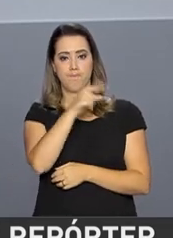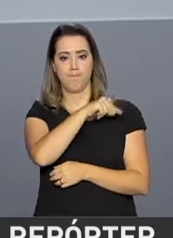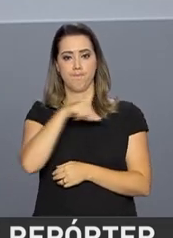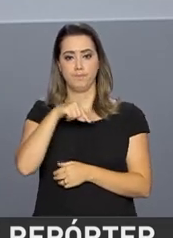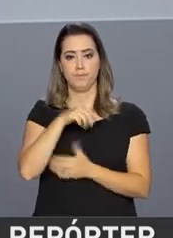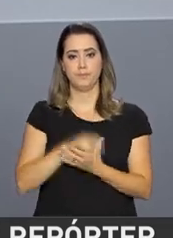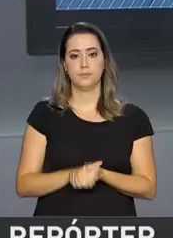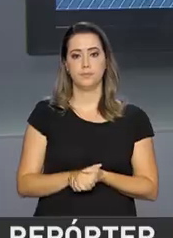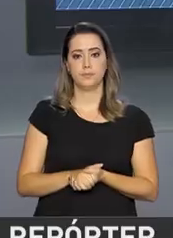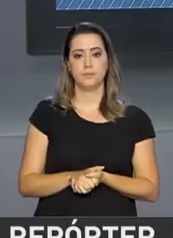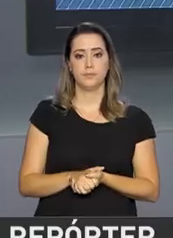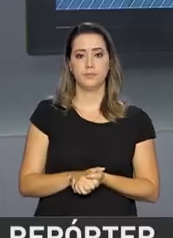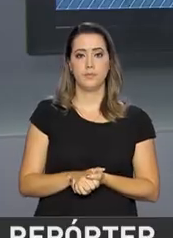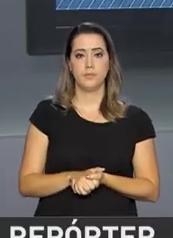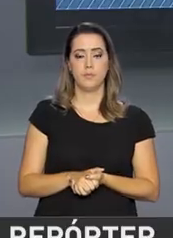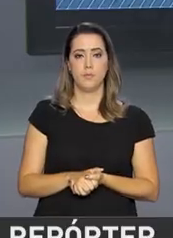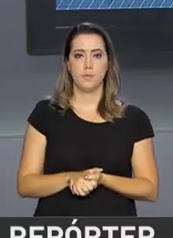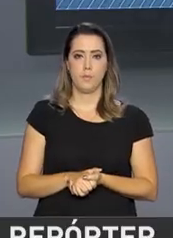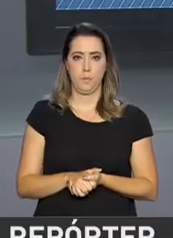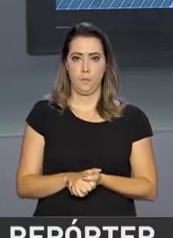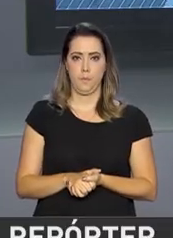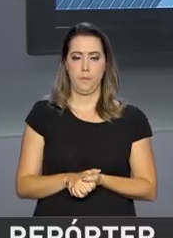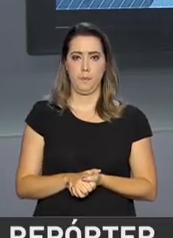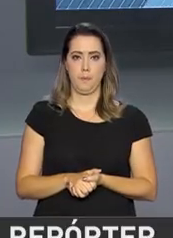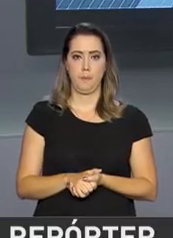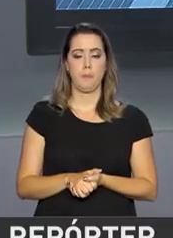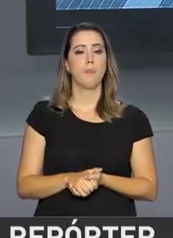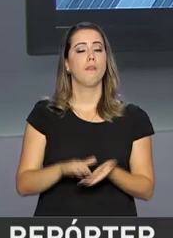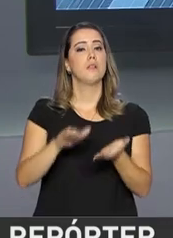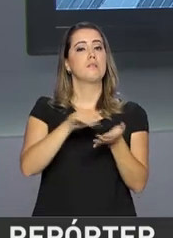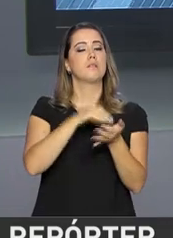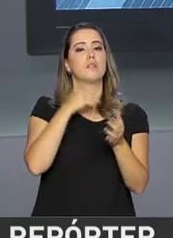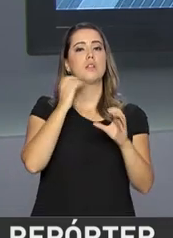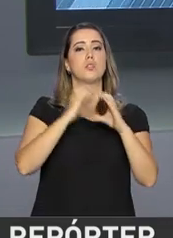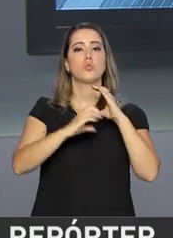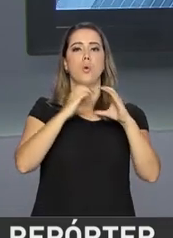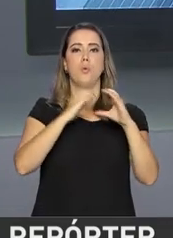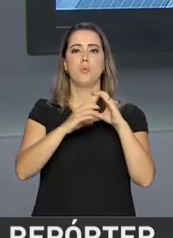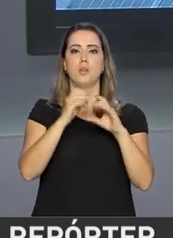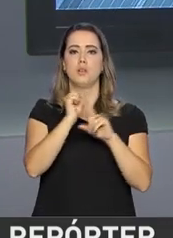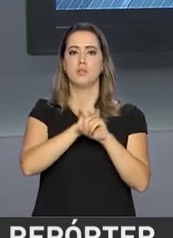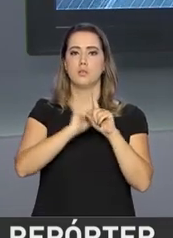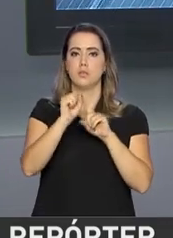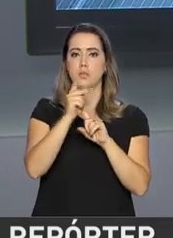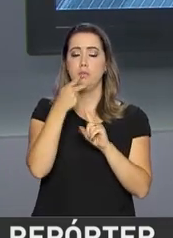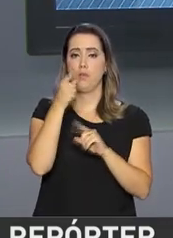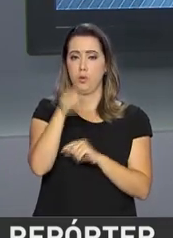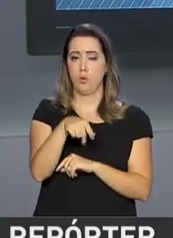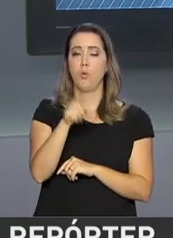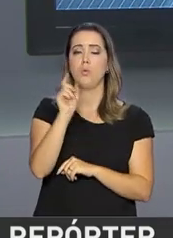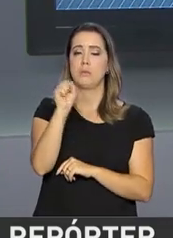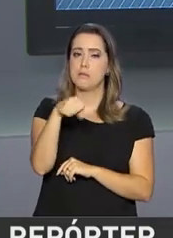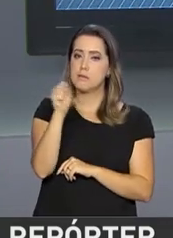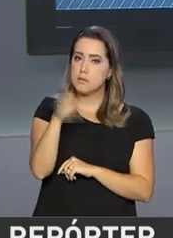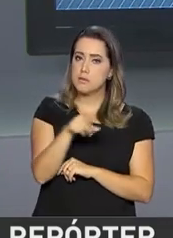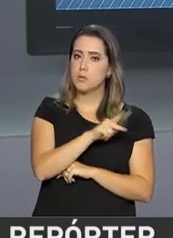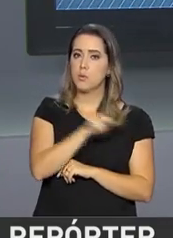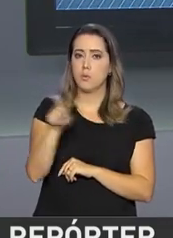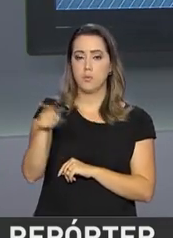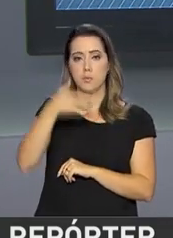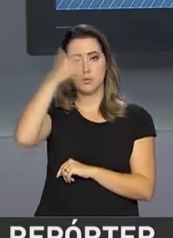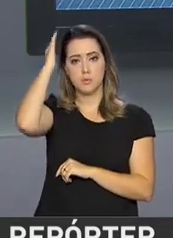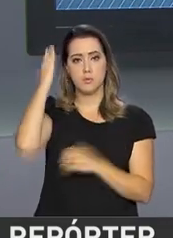tela. A Secretaria de Comunicação Social da Presidência da República confirmou que o presidente Michel Temer